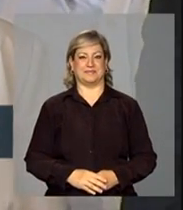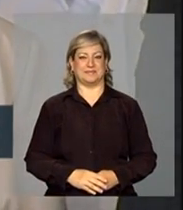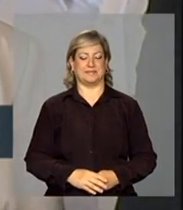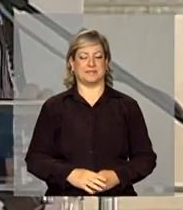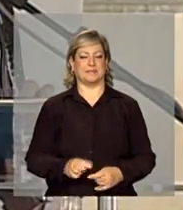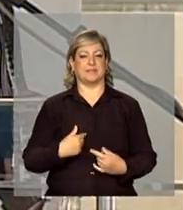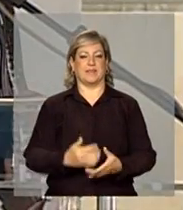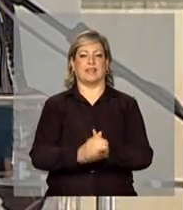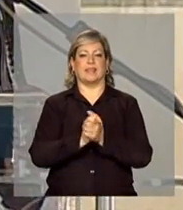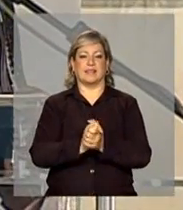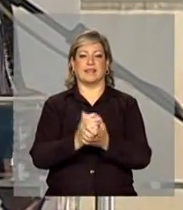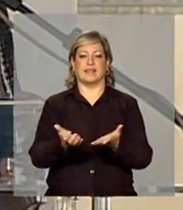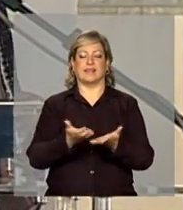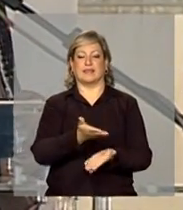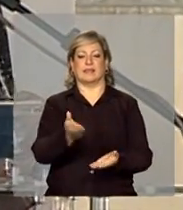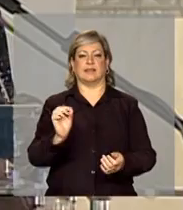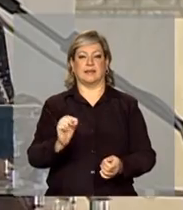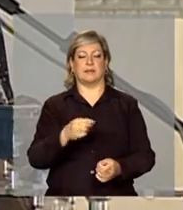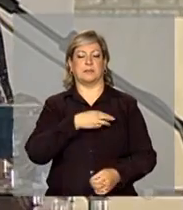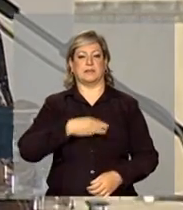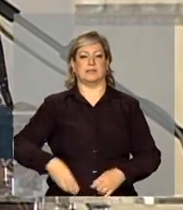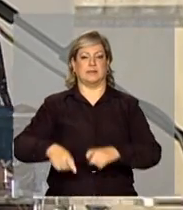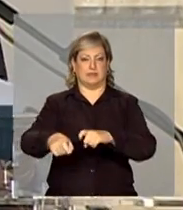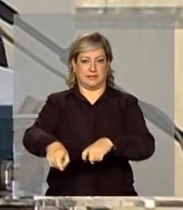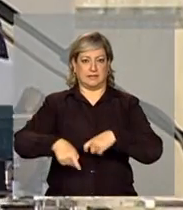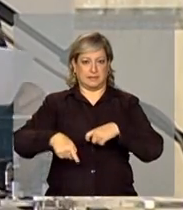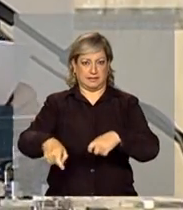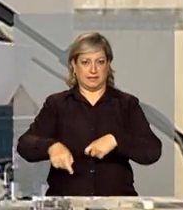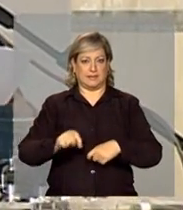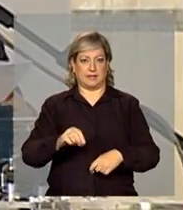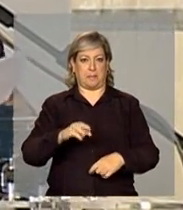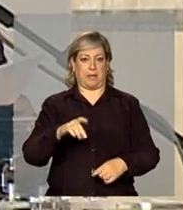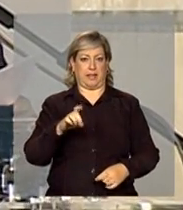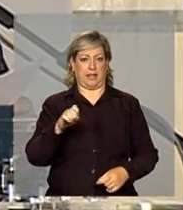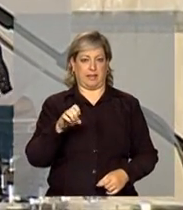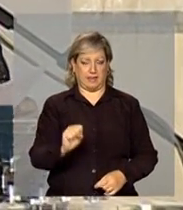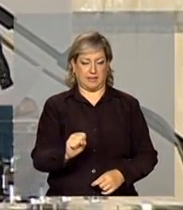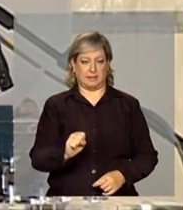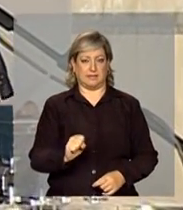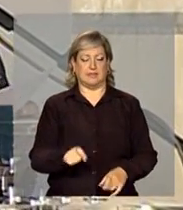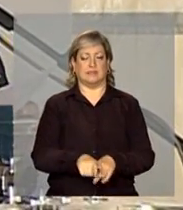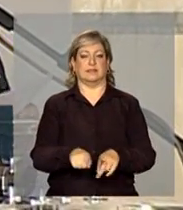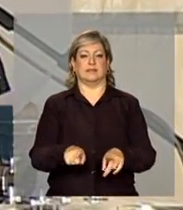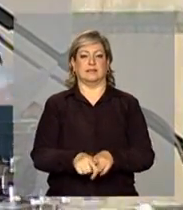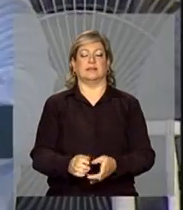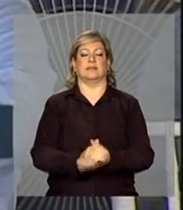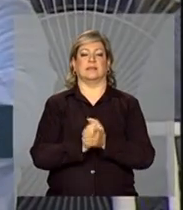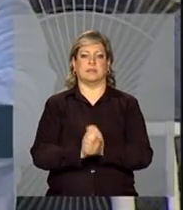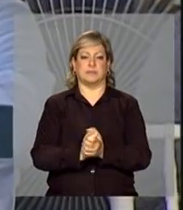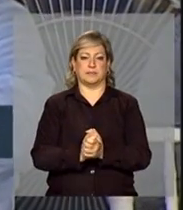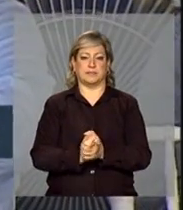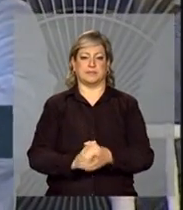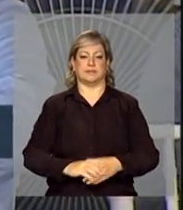Queria cumprimentar o ministro da Agricultura, Pecuária e Abastecimento, Mendes Ribeiro. Cumprimentar